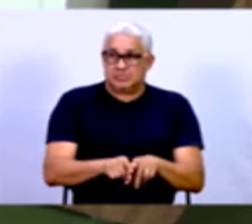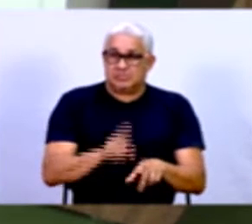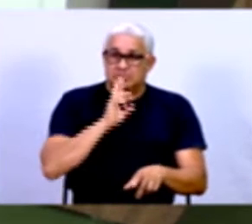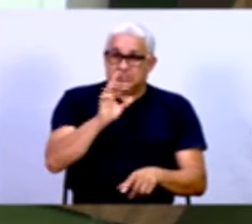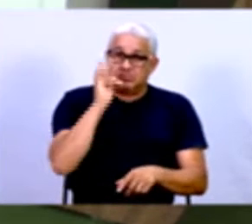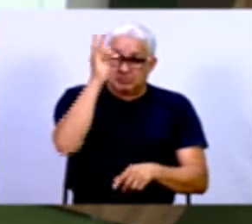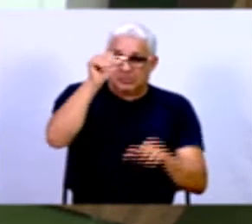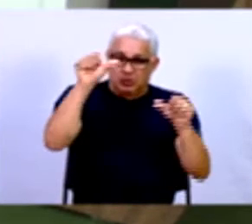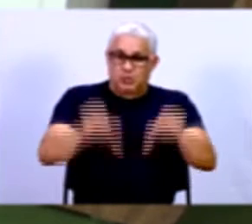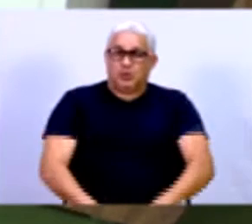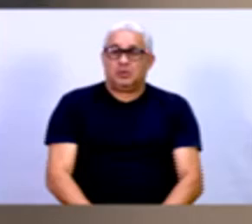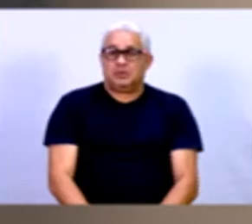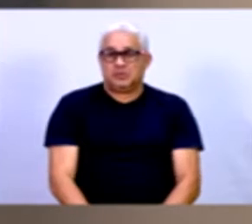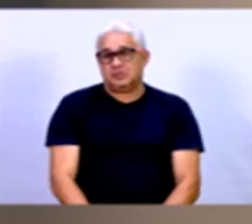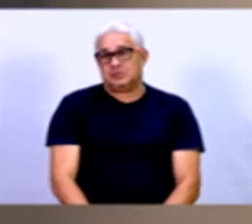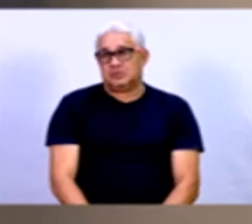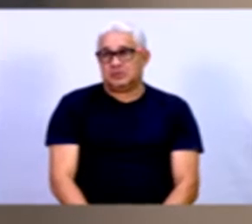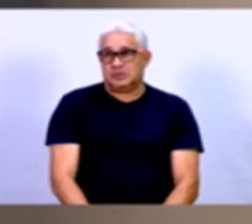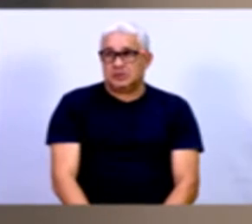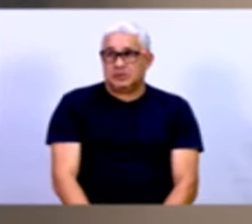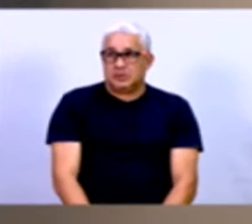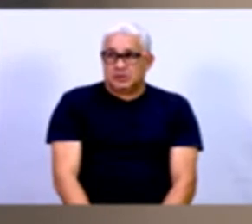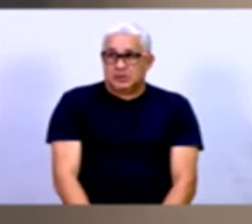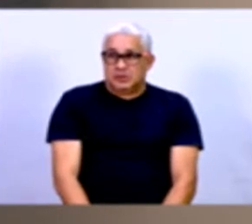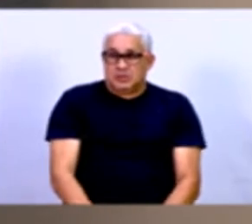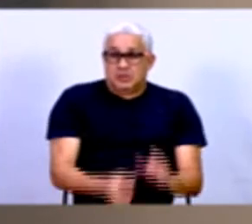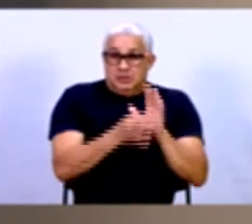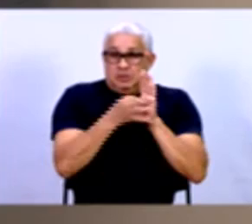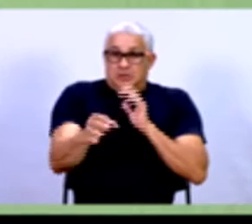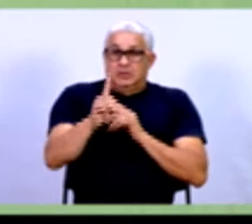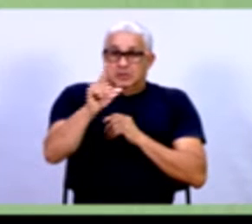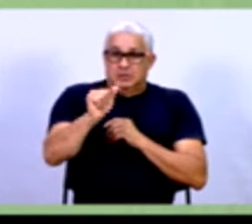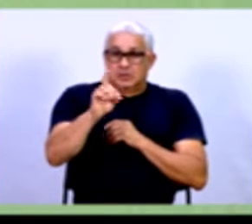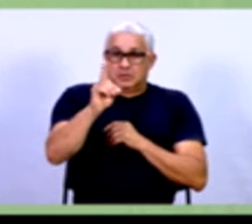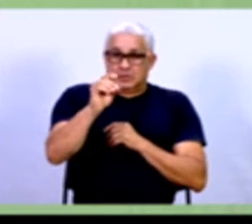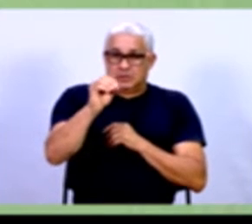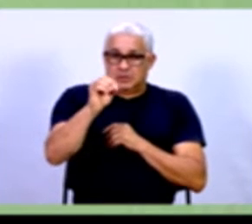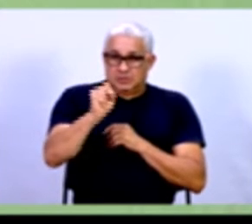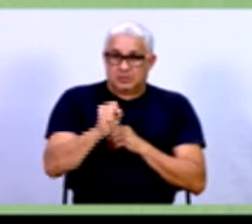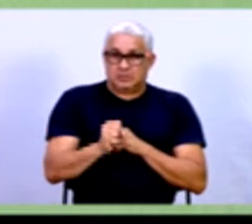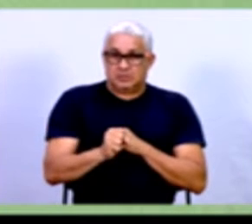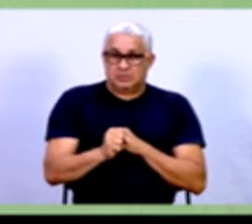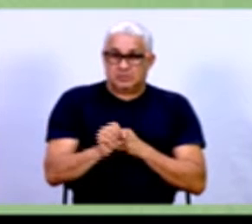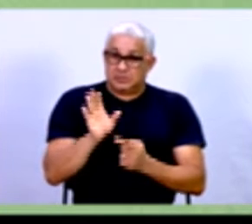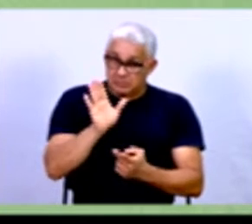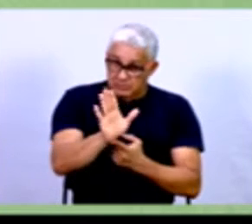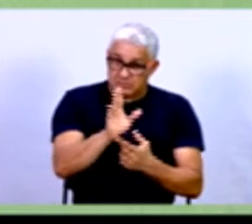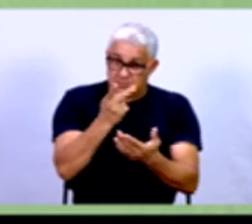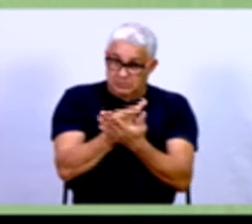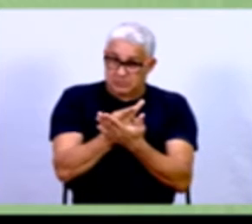né? Aí, pessoal, fizemos a crítica de dados. Apresenta erros?